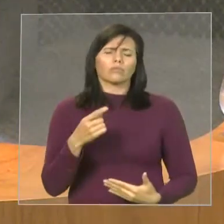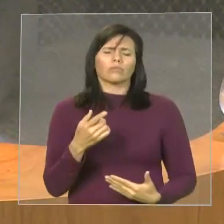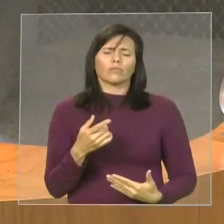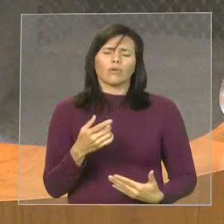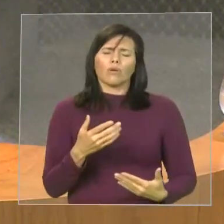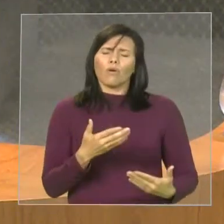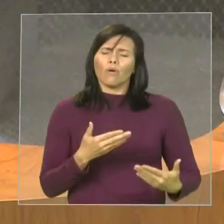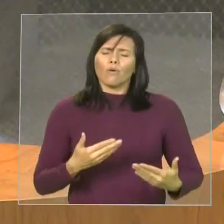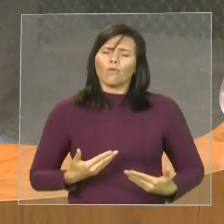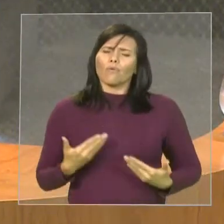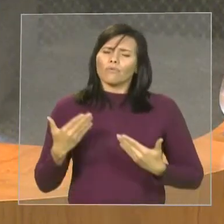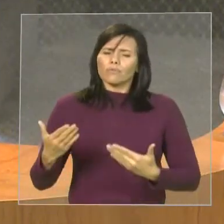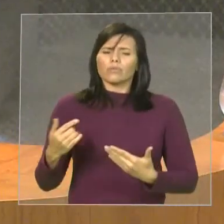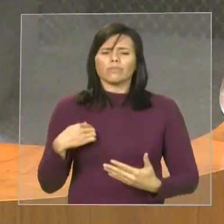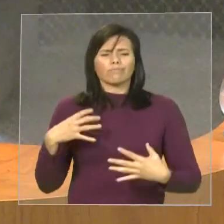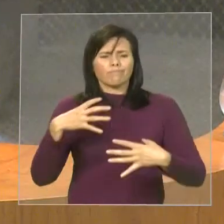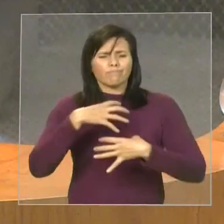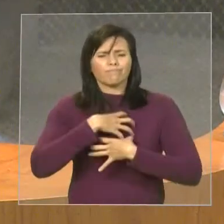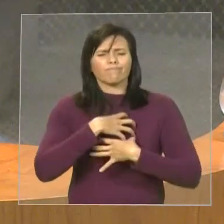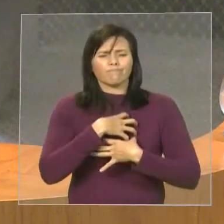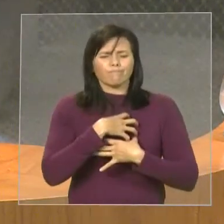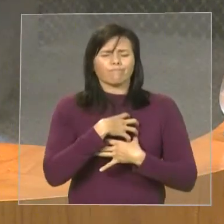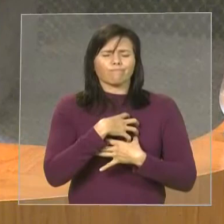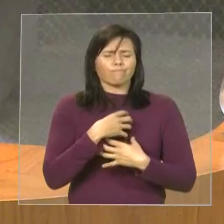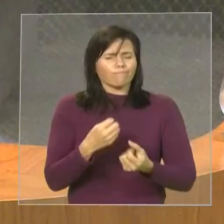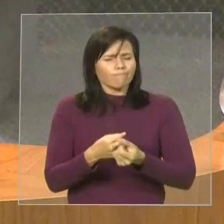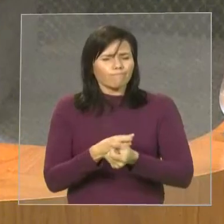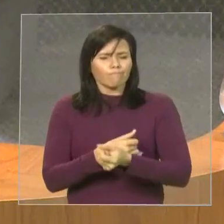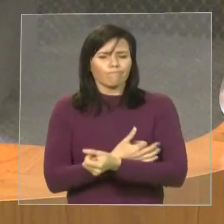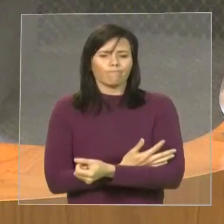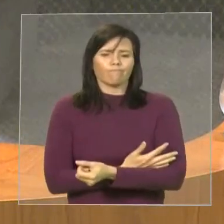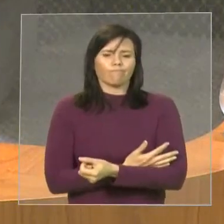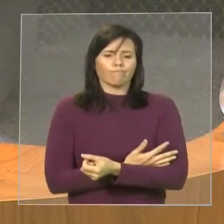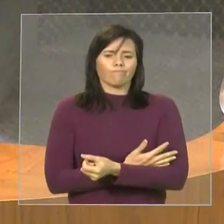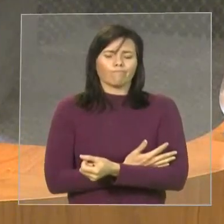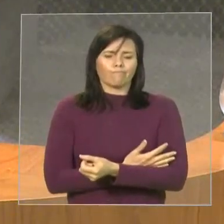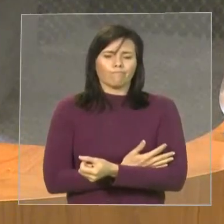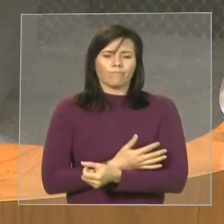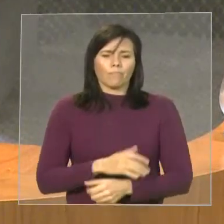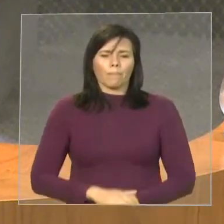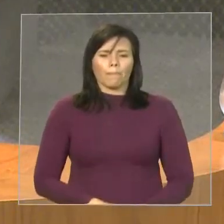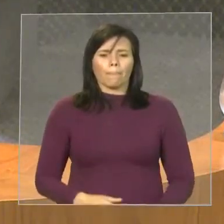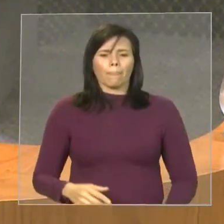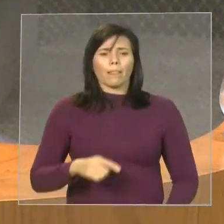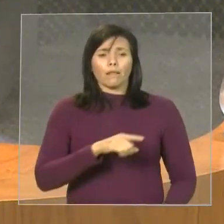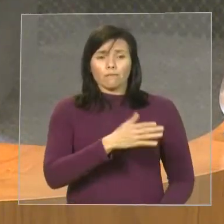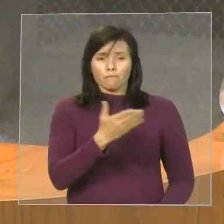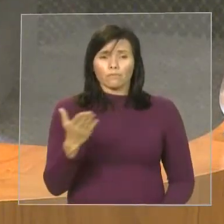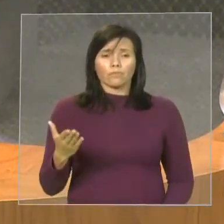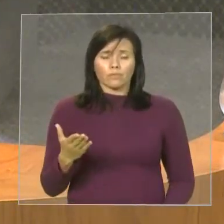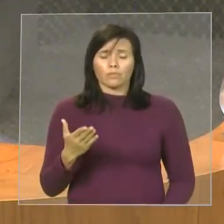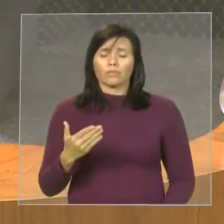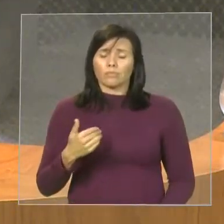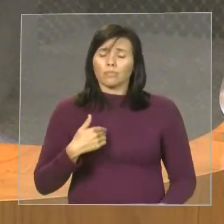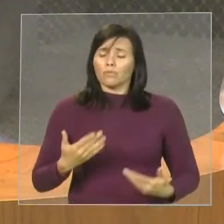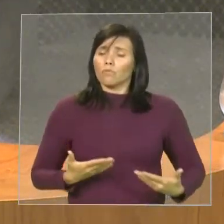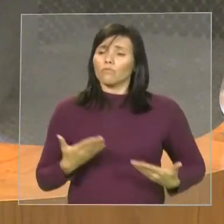bastante agradecida, aí cabe um pleonasmo, os convites que foram feitos por Vossa Excelência. Muito obrigado.